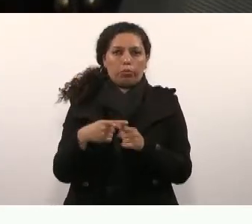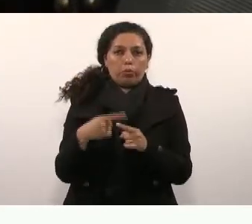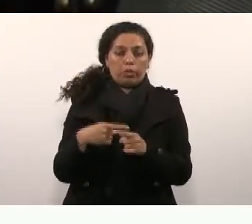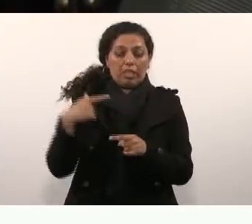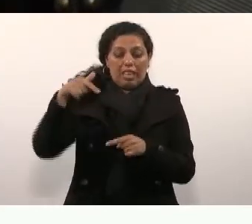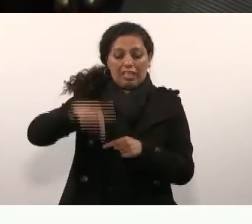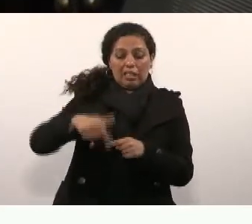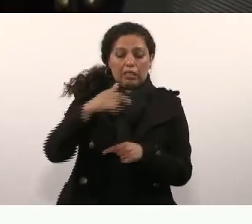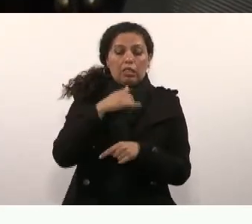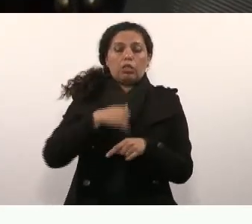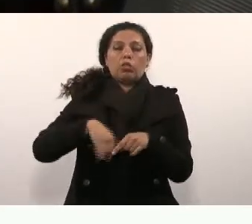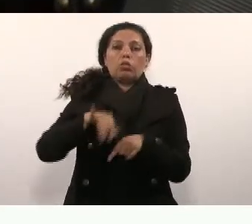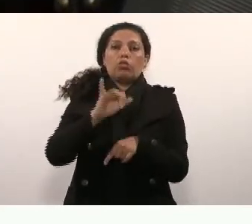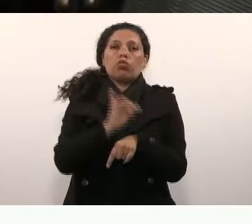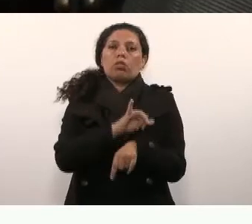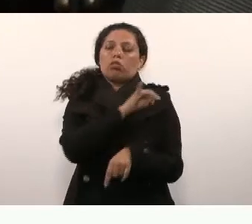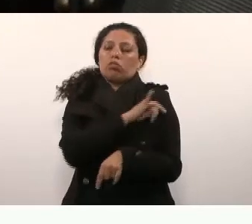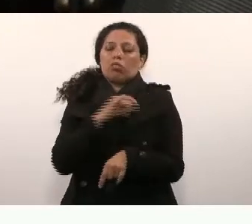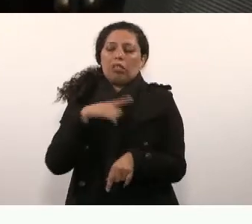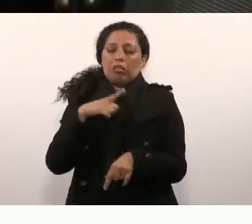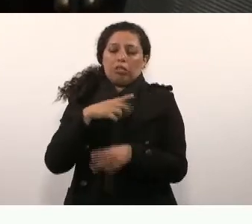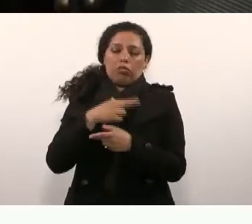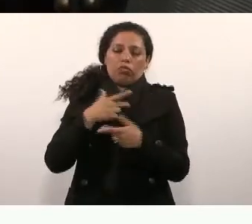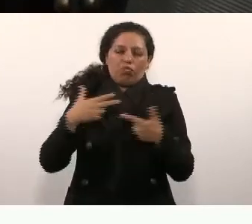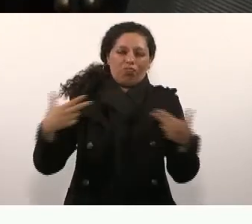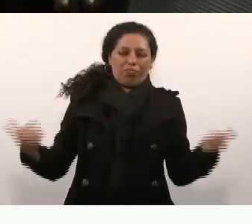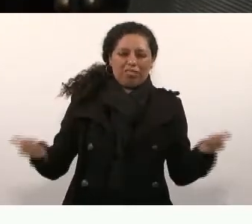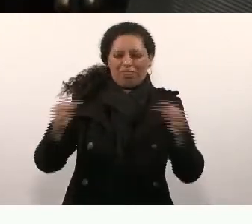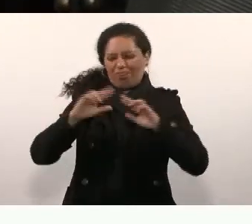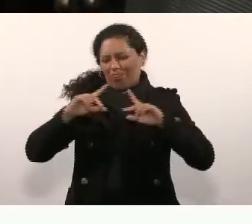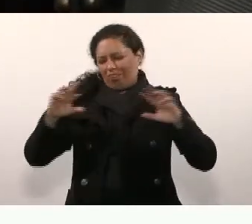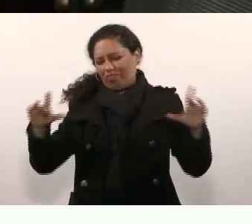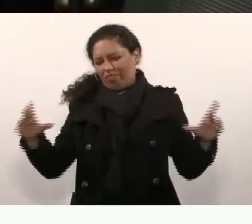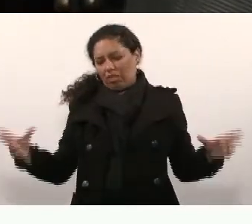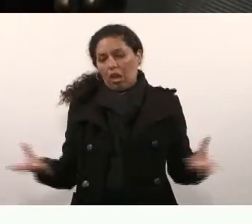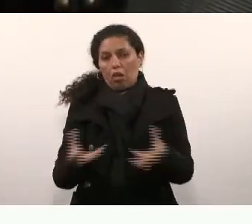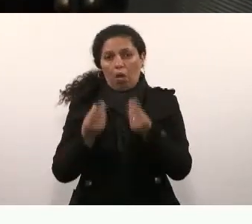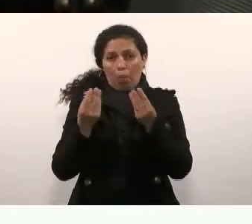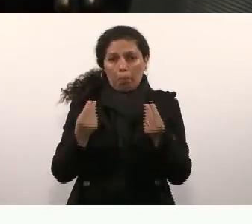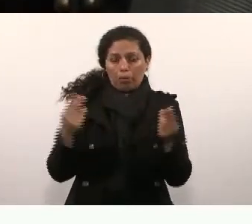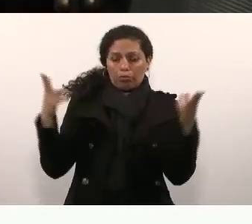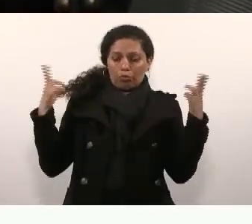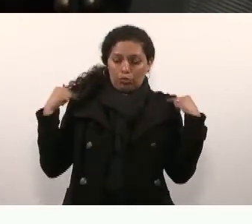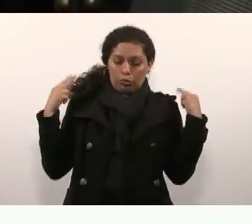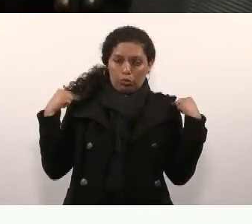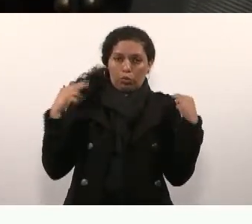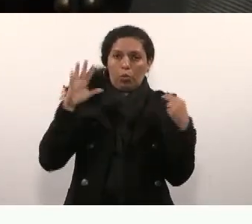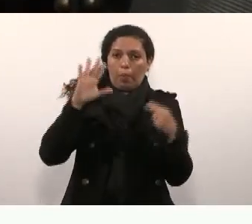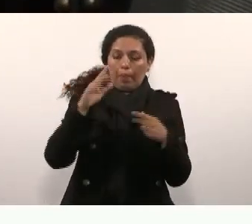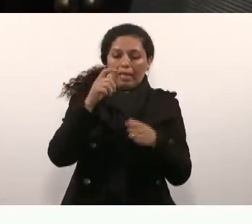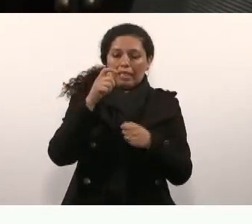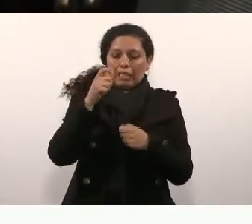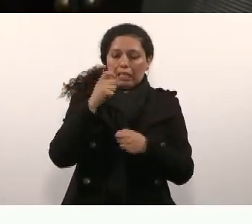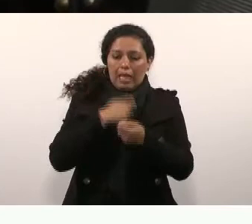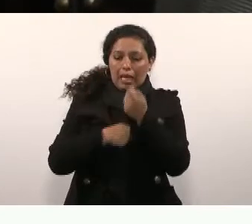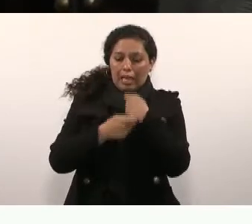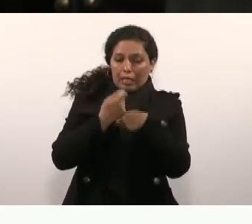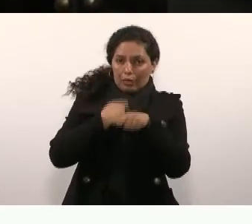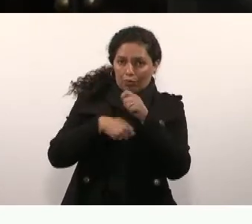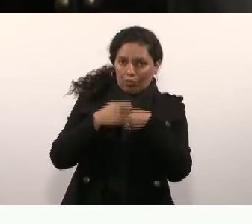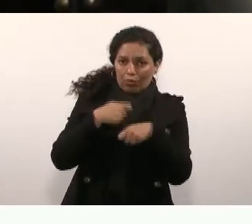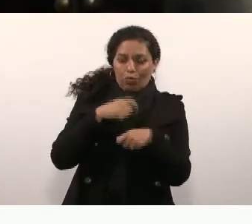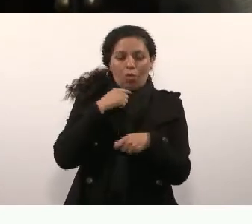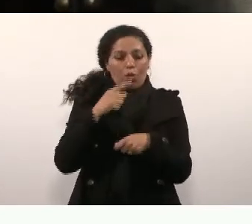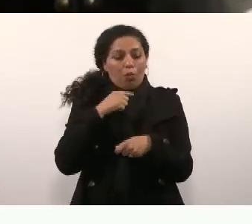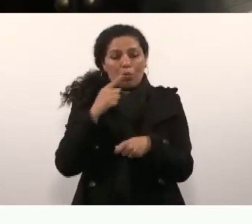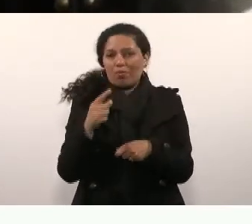quantidade de turistas que o Estado recebe e deve ser implantado o quanto antes. No entanto, apesar disso, a administração pública não consegue